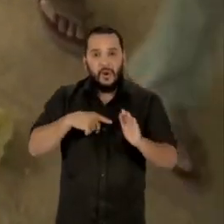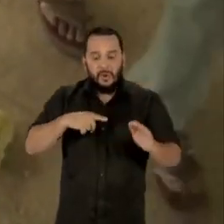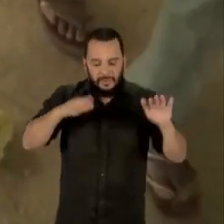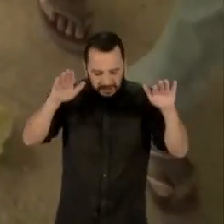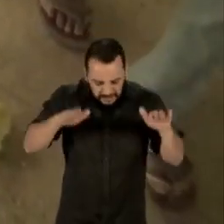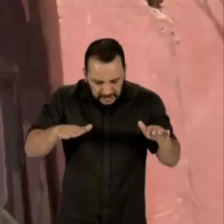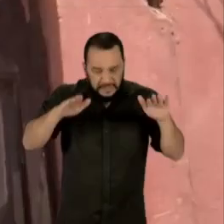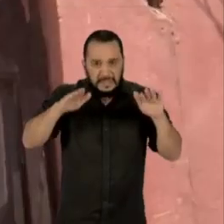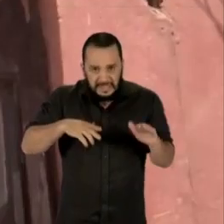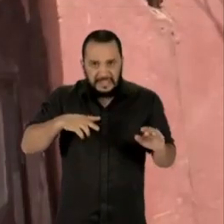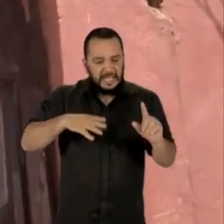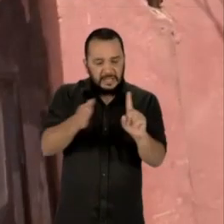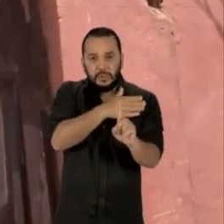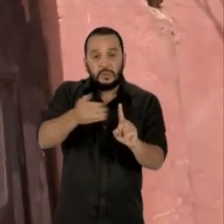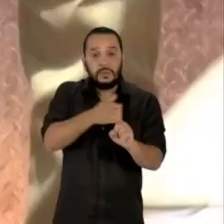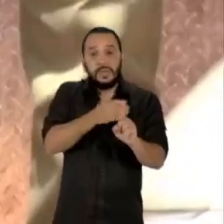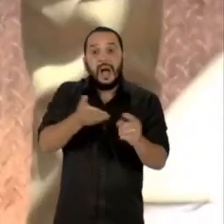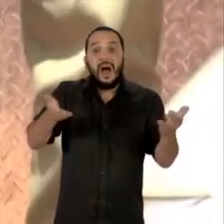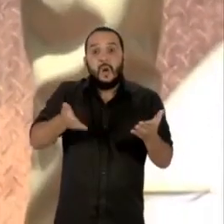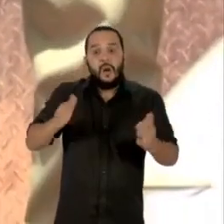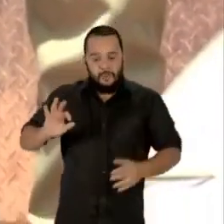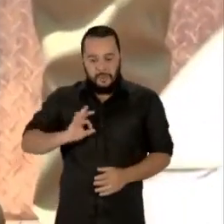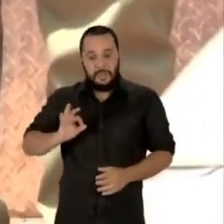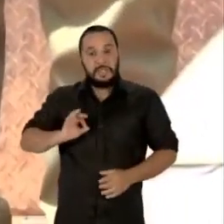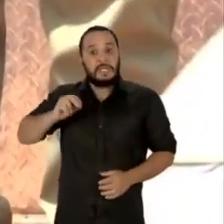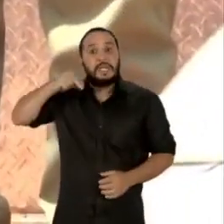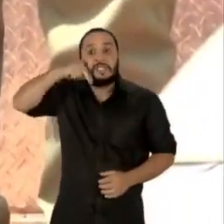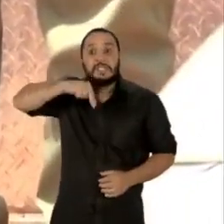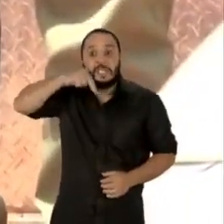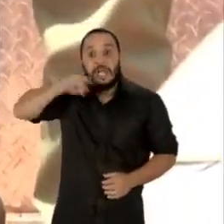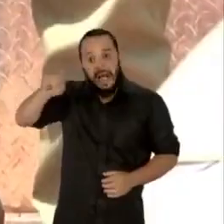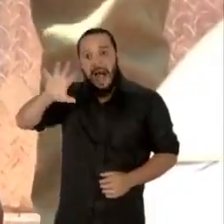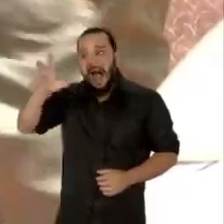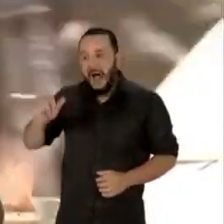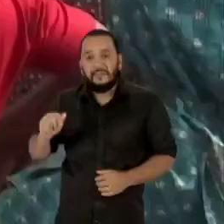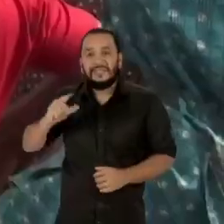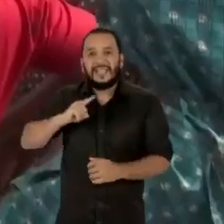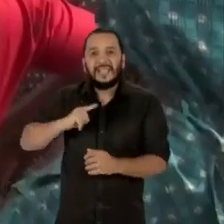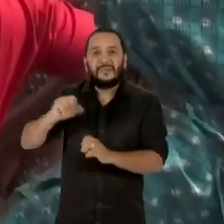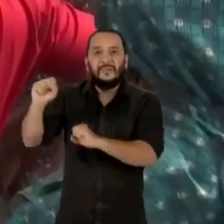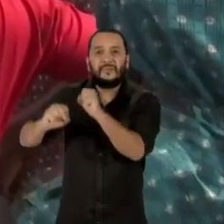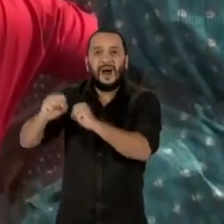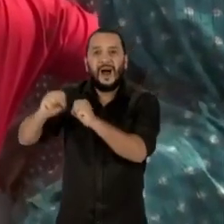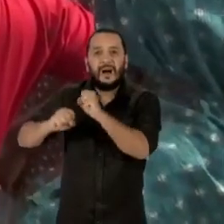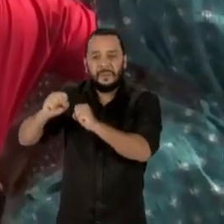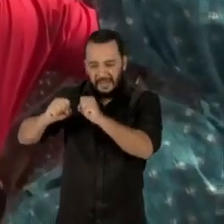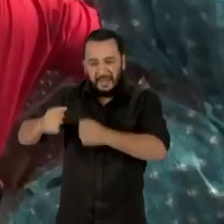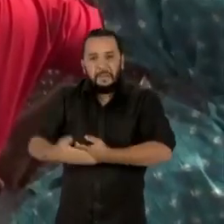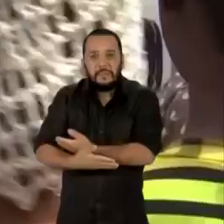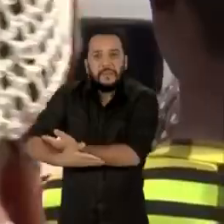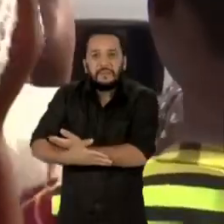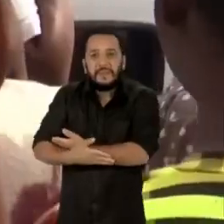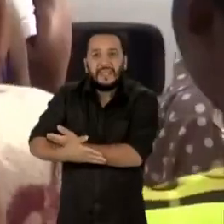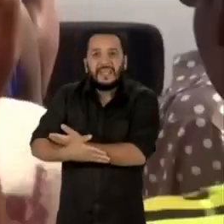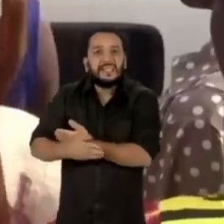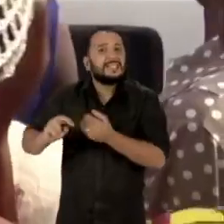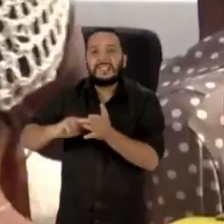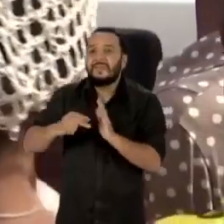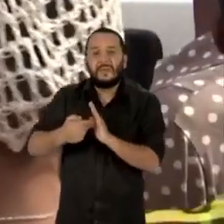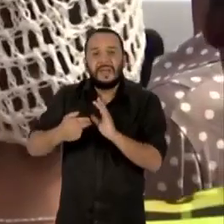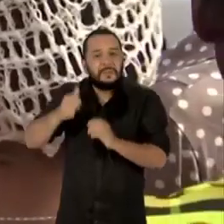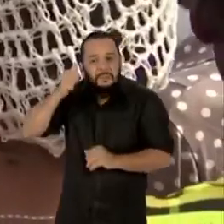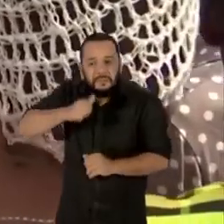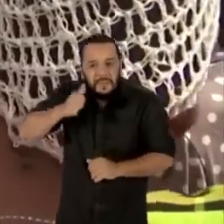a polícia da nigéria na áfrica descobriu o que chamou de fábrica de bebês e libertou 19 meninas e mulheres